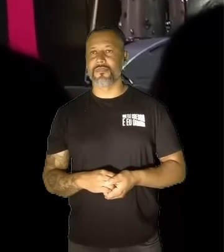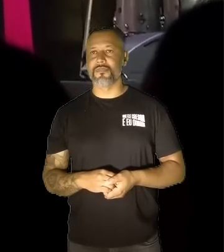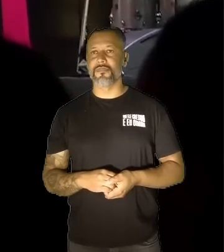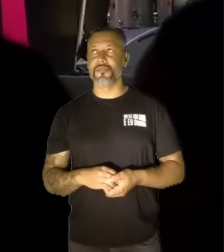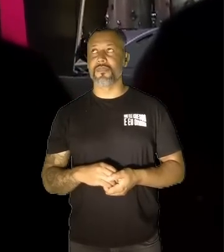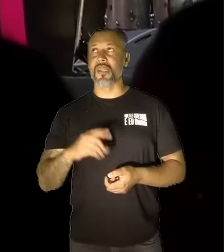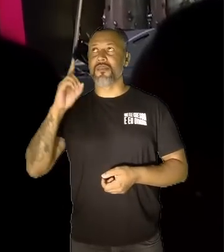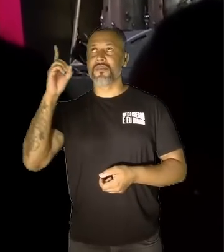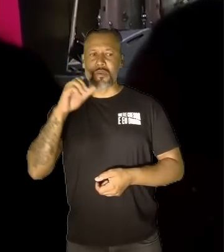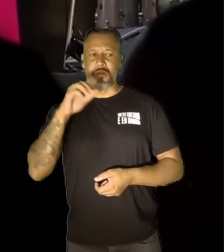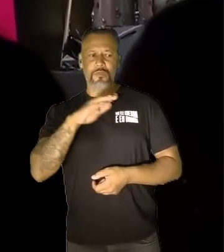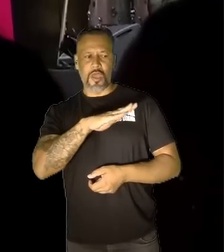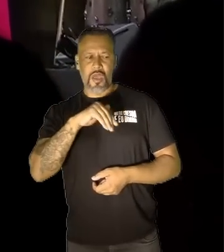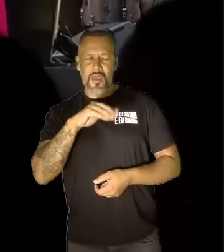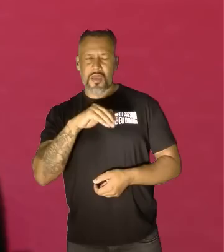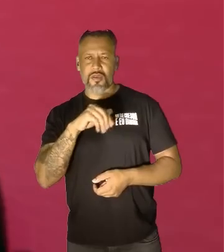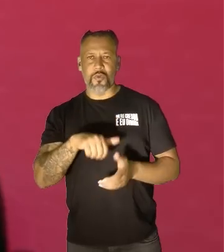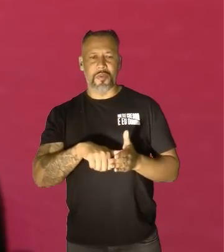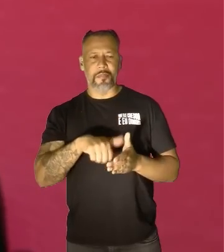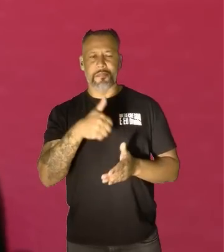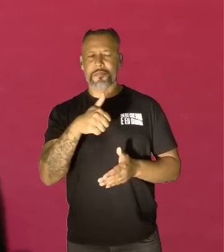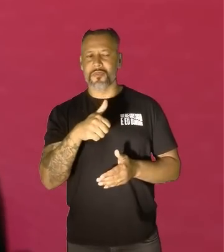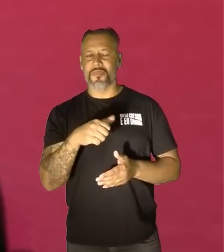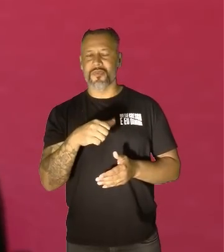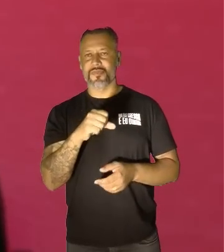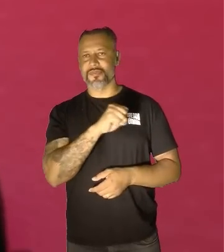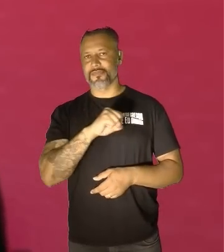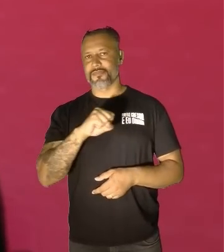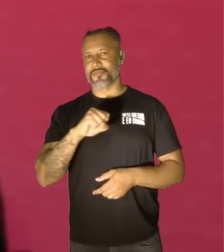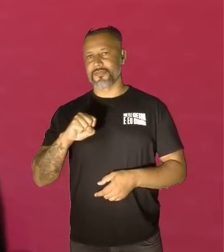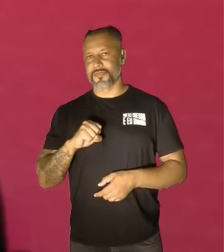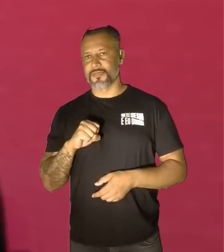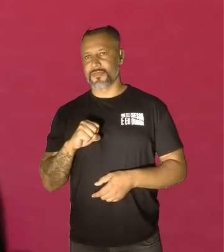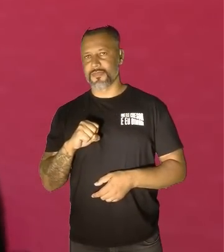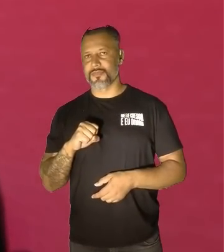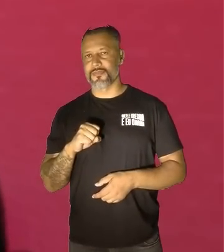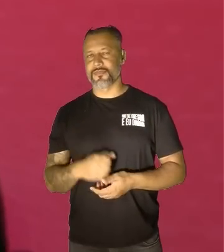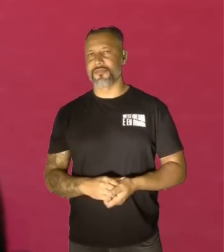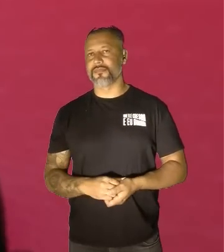Deus chama uma vez Samuel. Põe para mim, 1 Samuel 3:4.